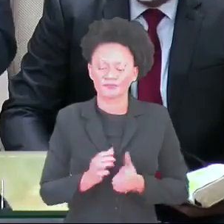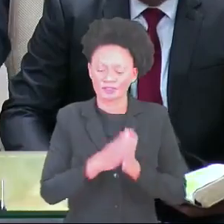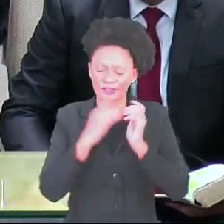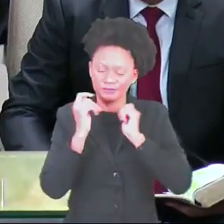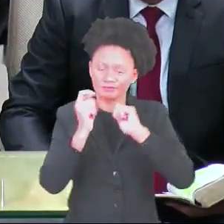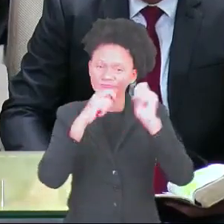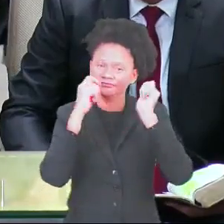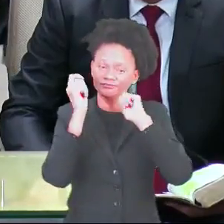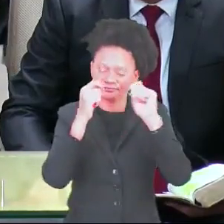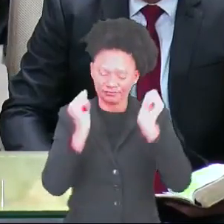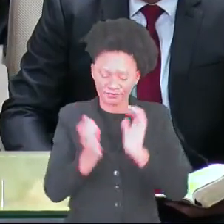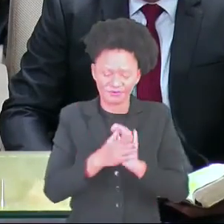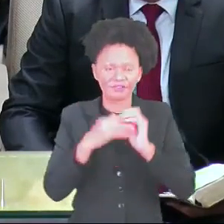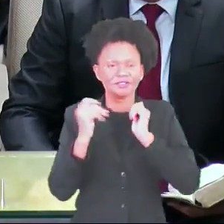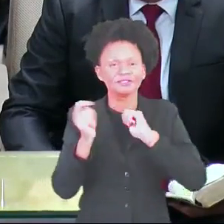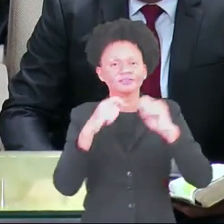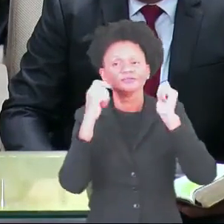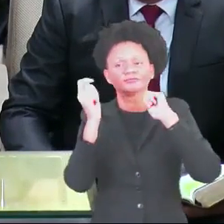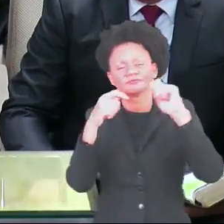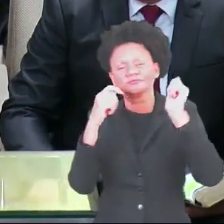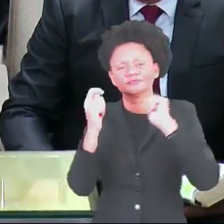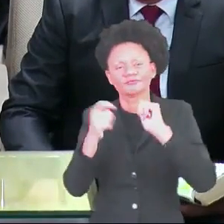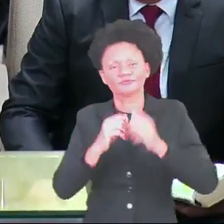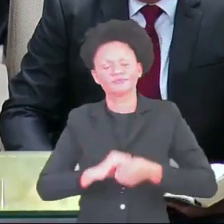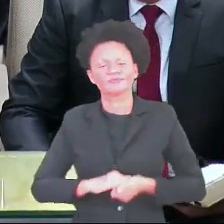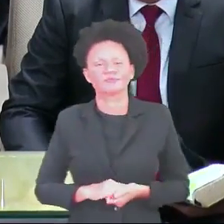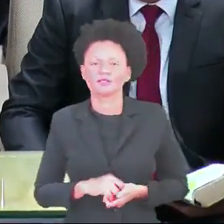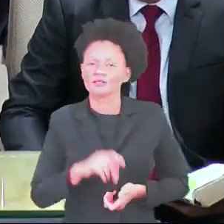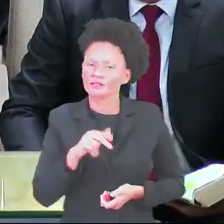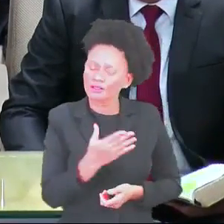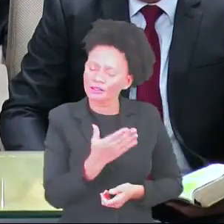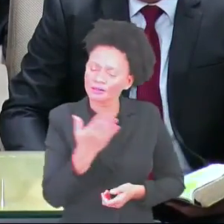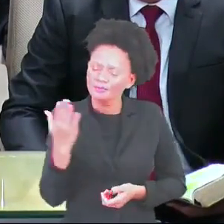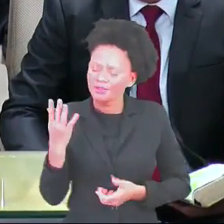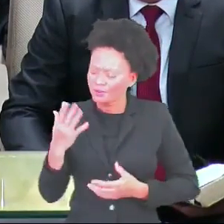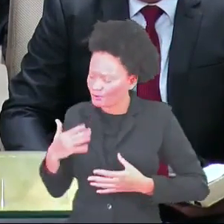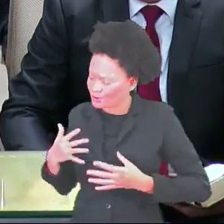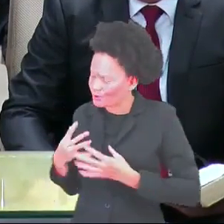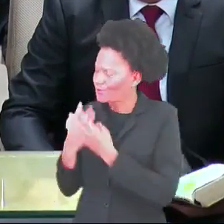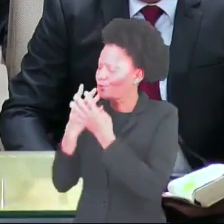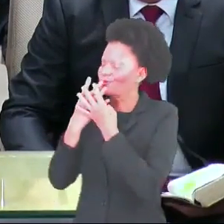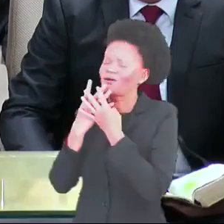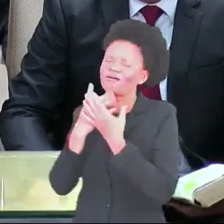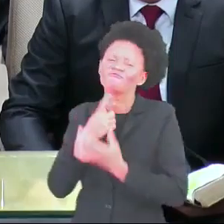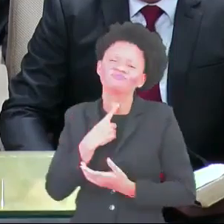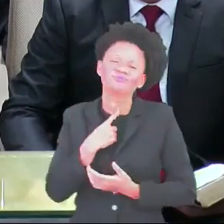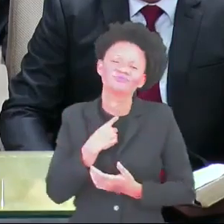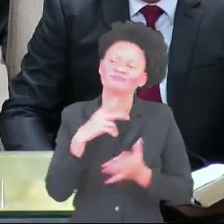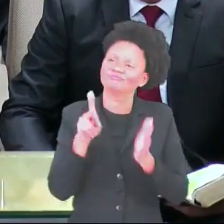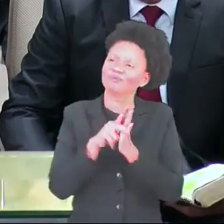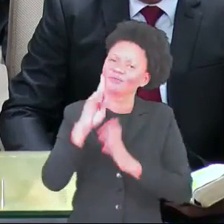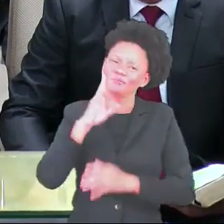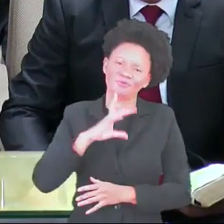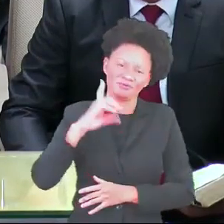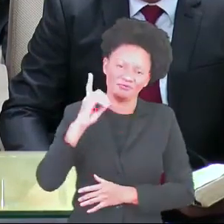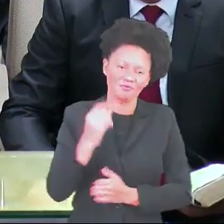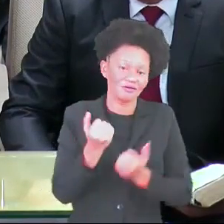Aleluia, aleluia, aleluia. Irmão, confesse a vontade de Deus para a sua vida em